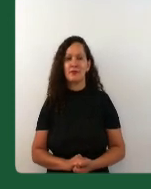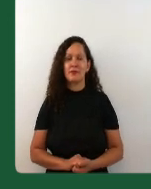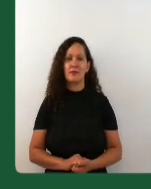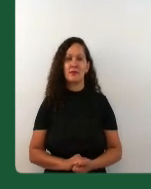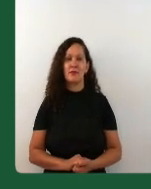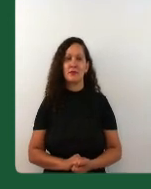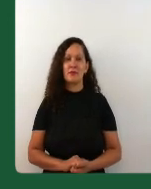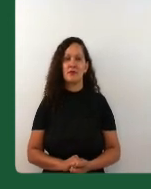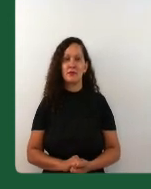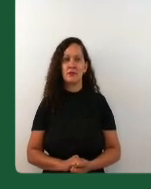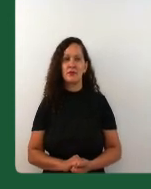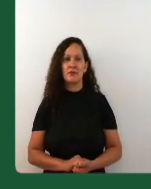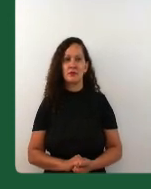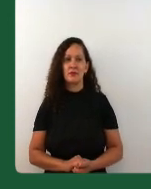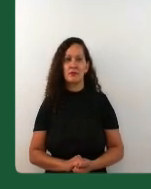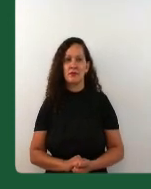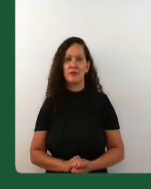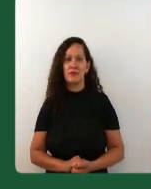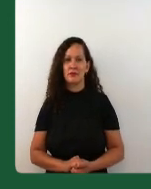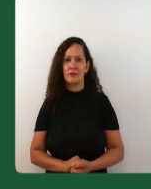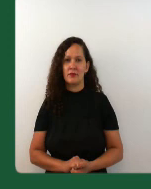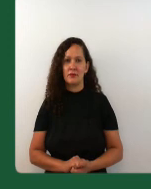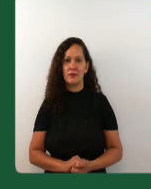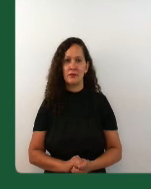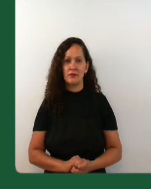Aí a gente sai dessa sala?